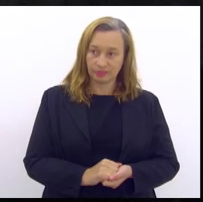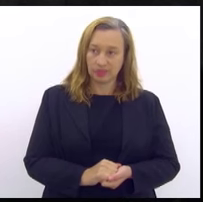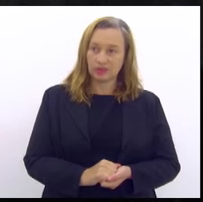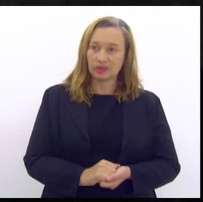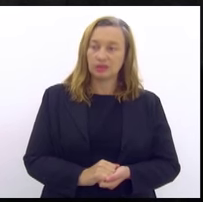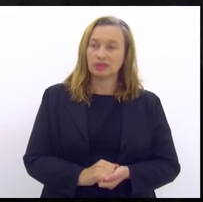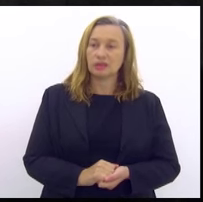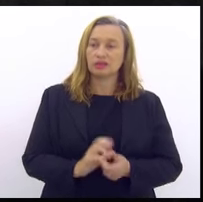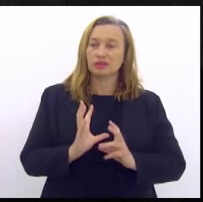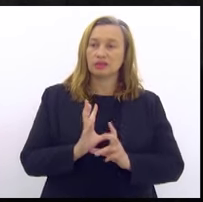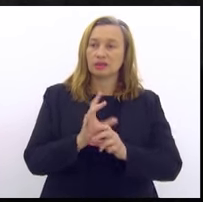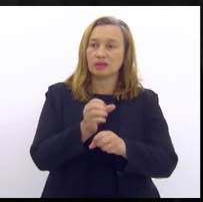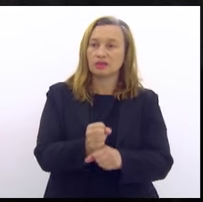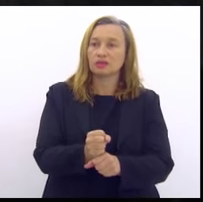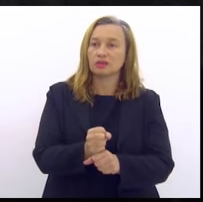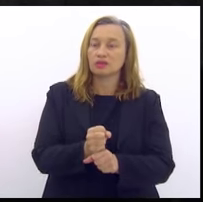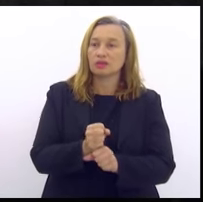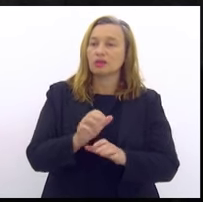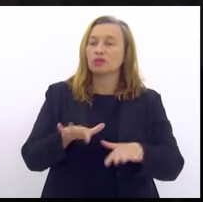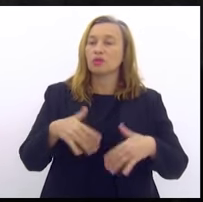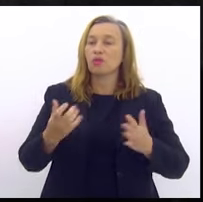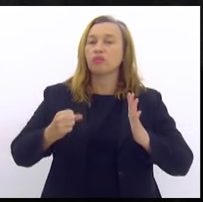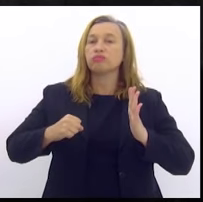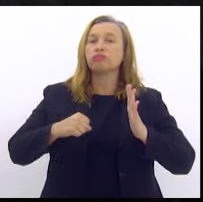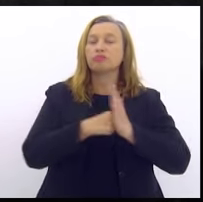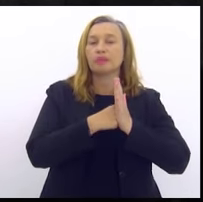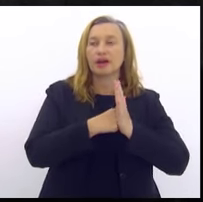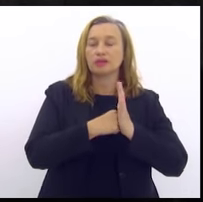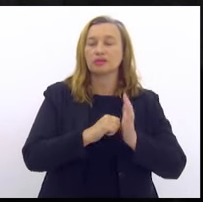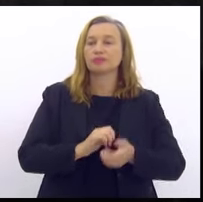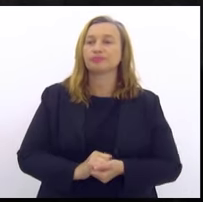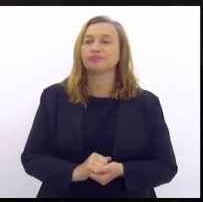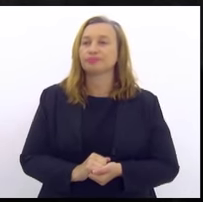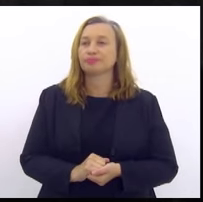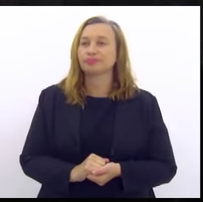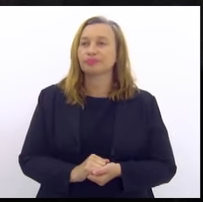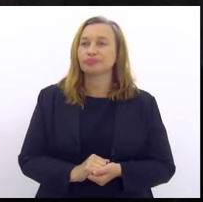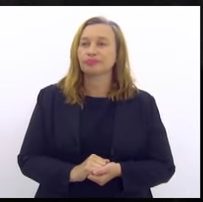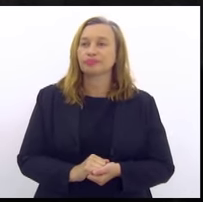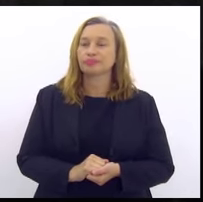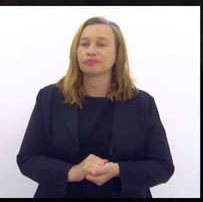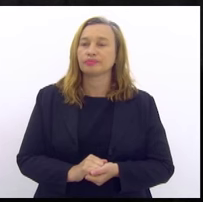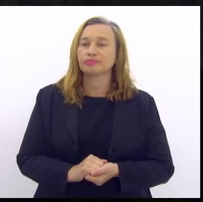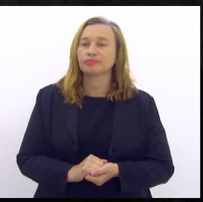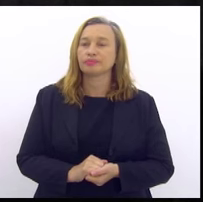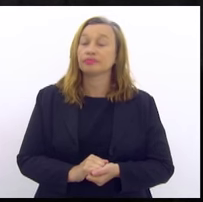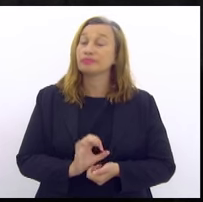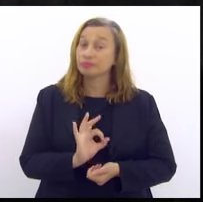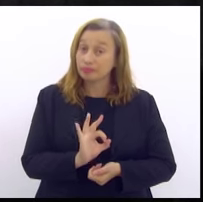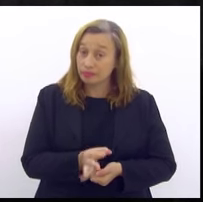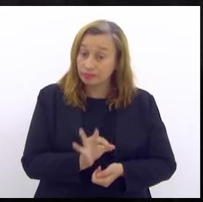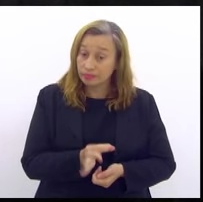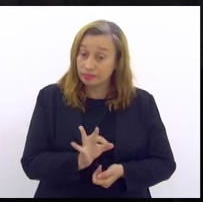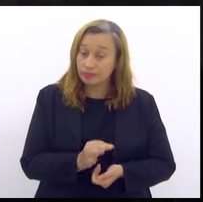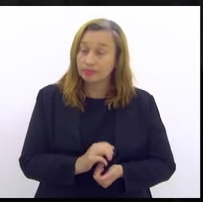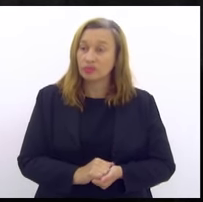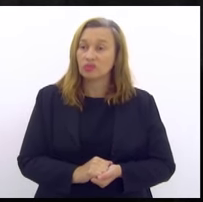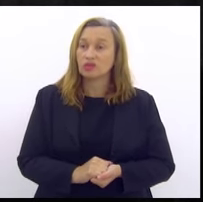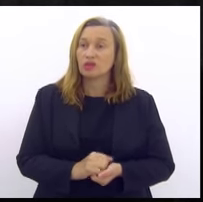contas de qual seria o impacto. O impacto foi exatamente